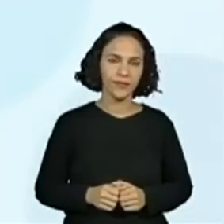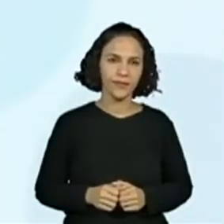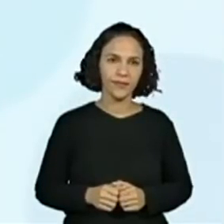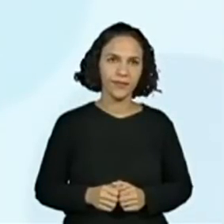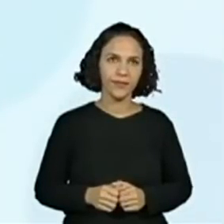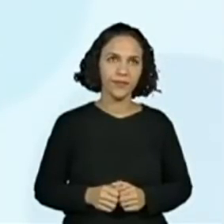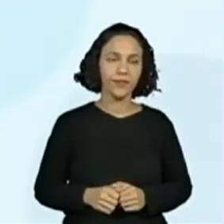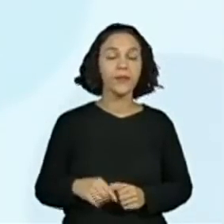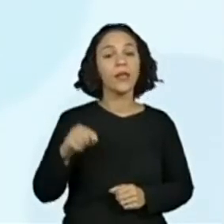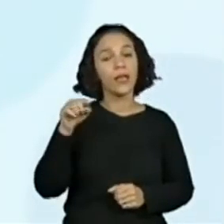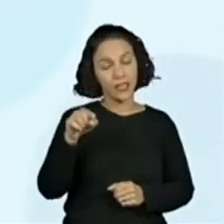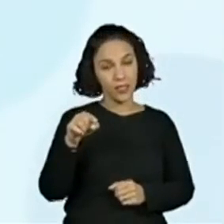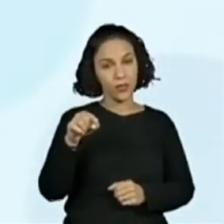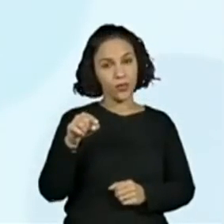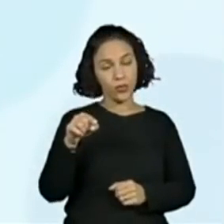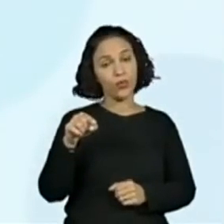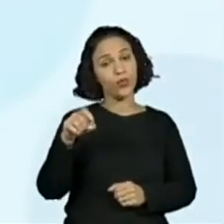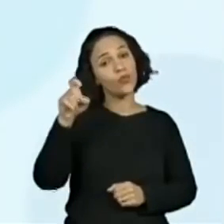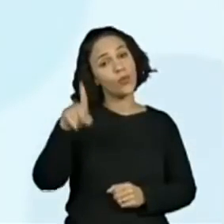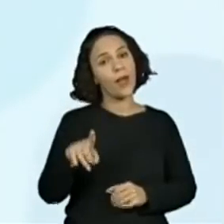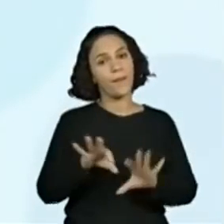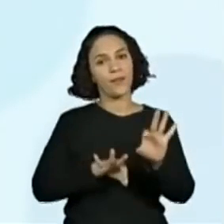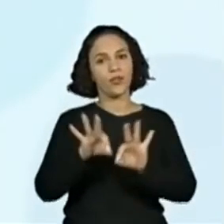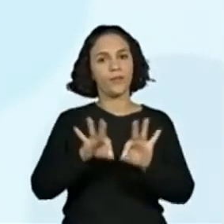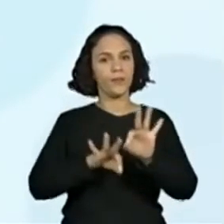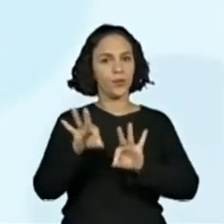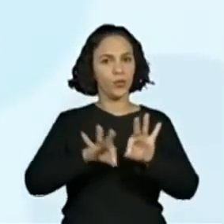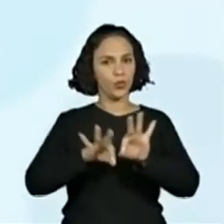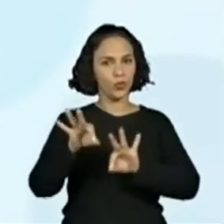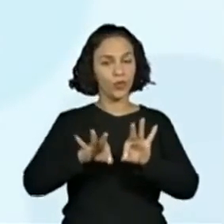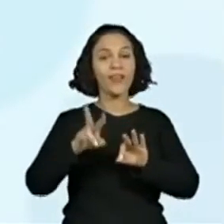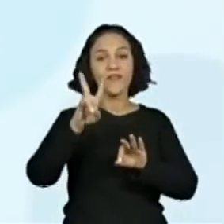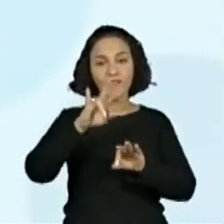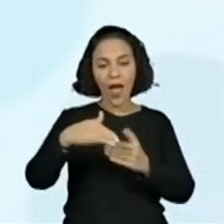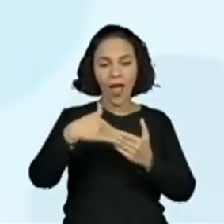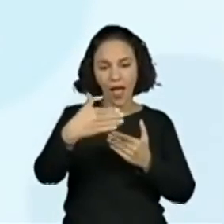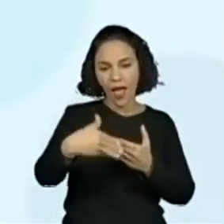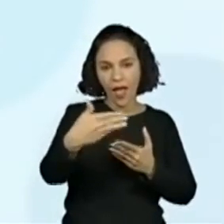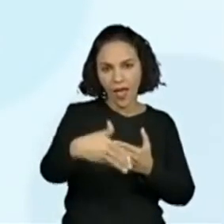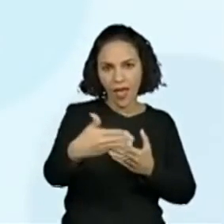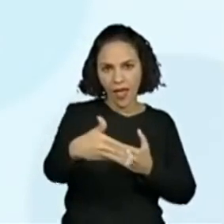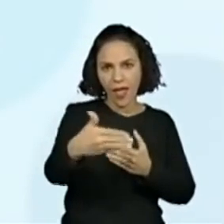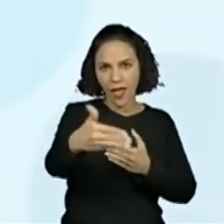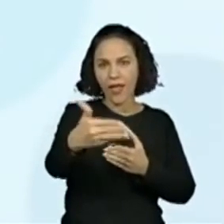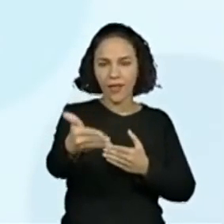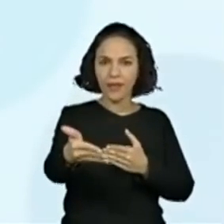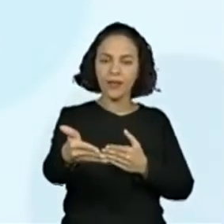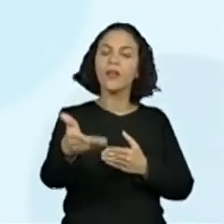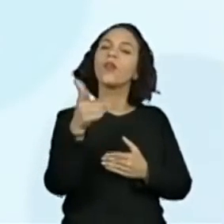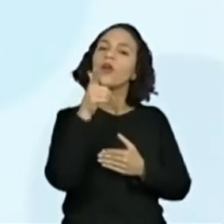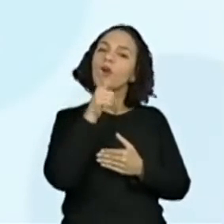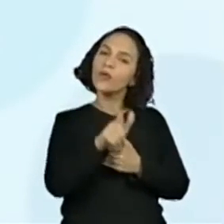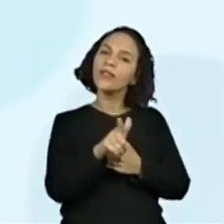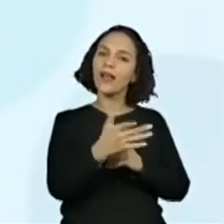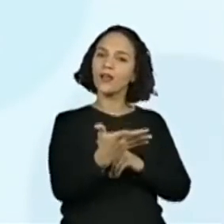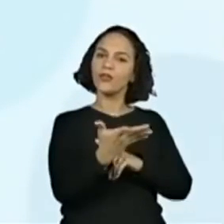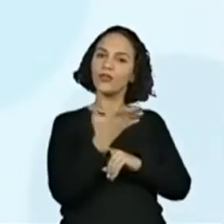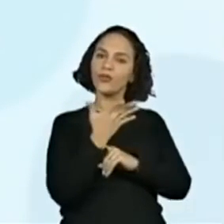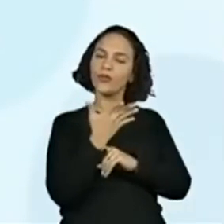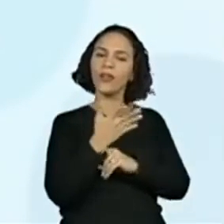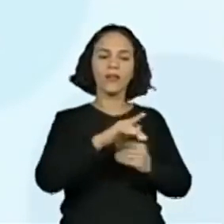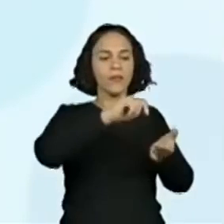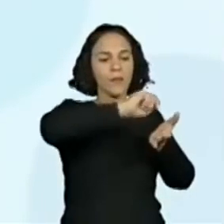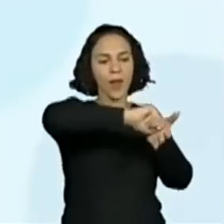foi o planejamento dos acontecimentos que vai dar condições da gente